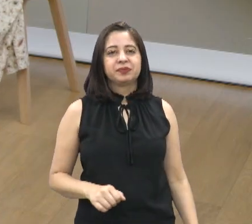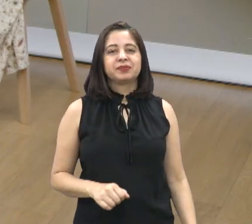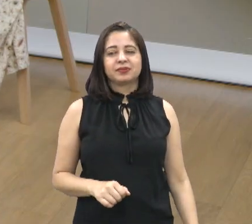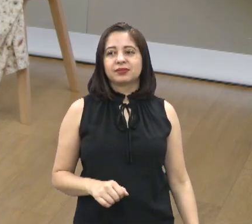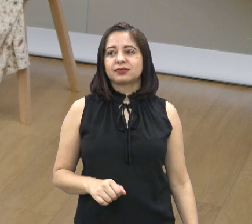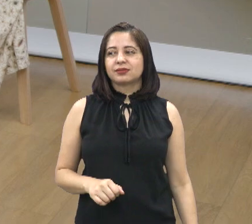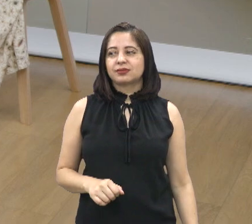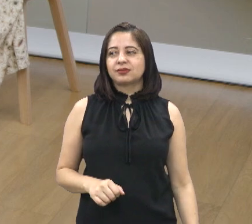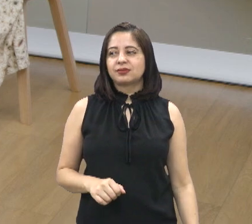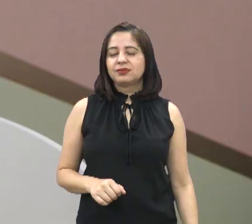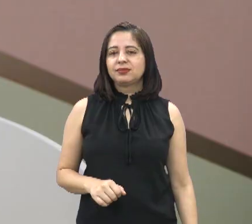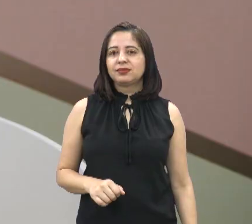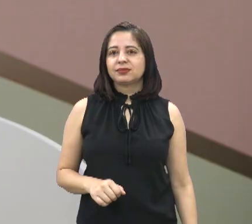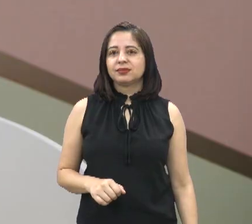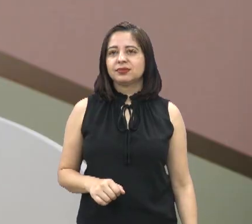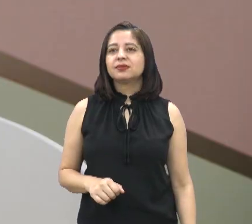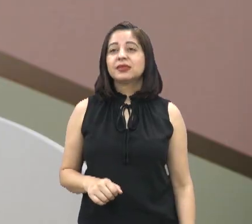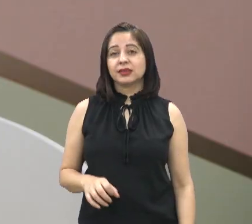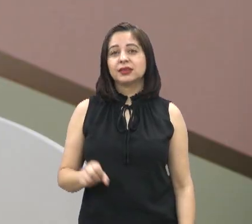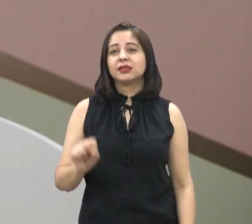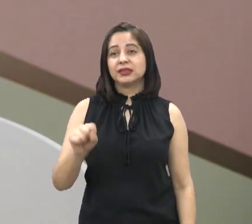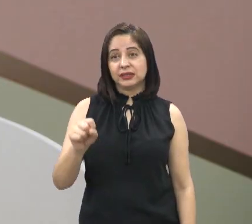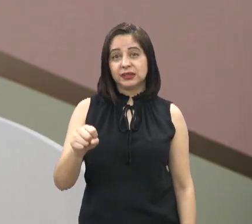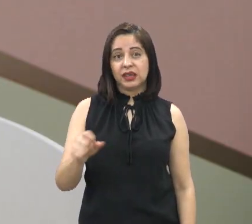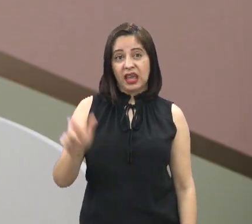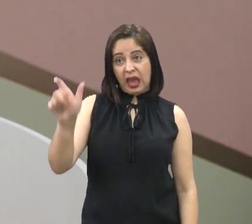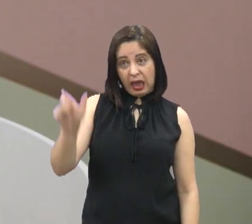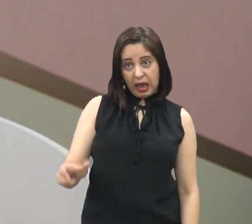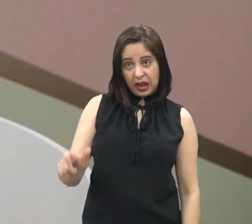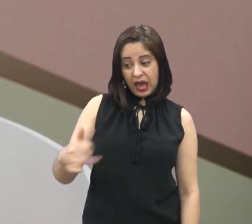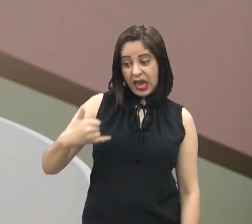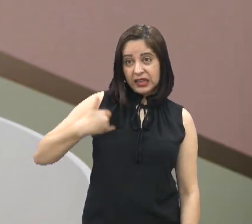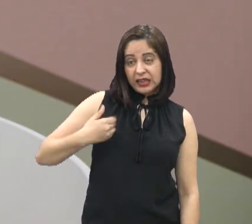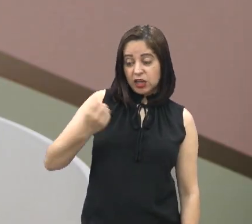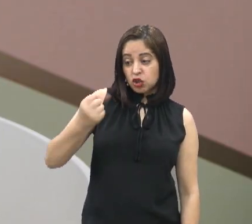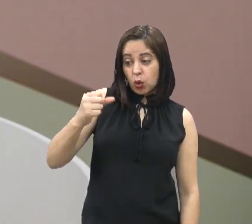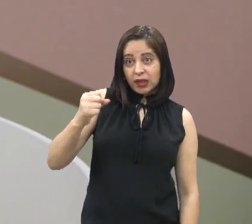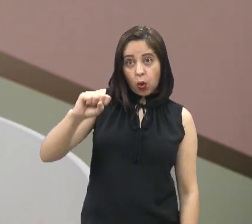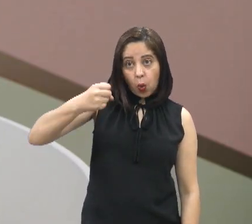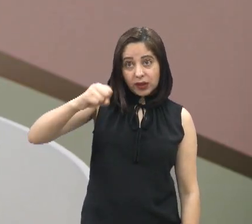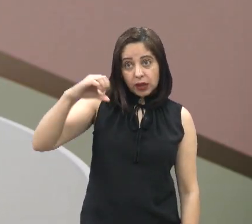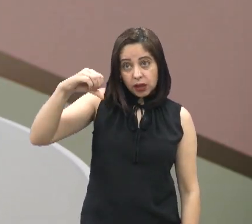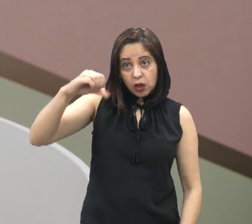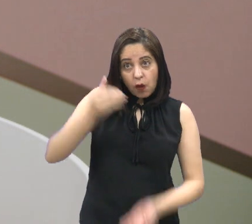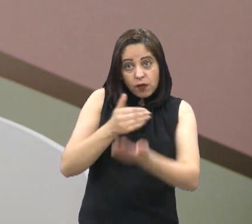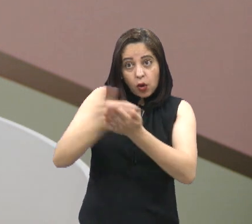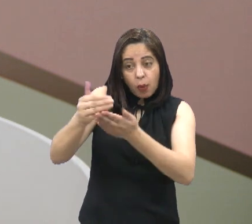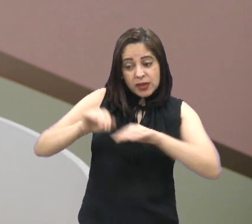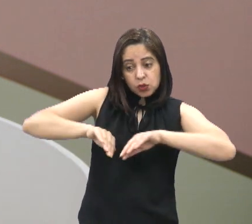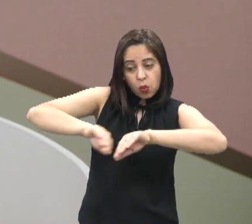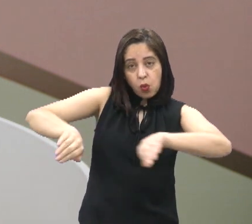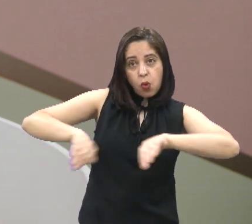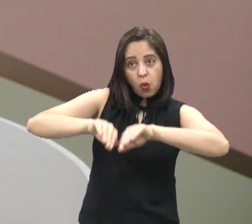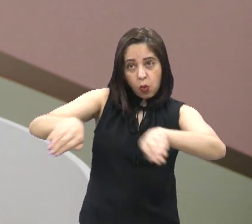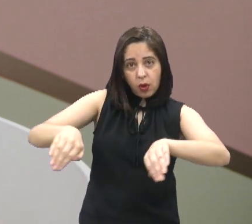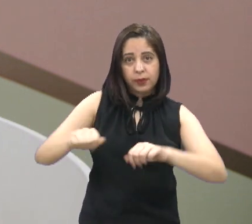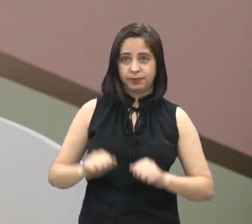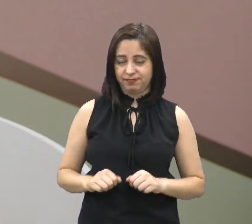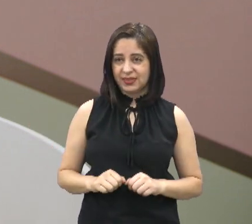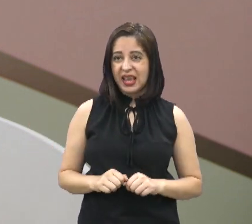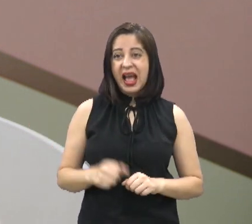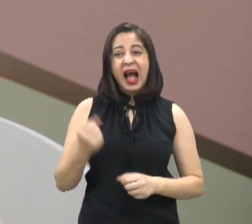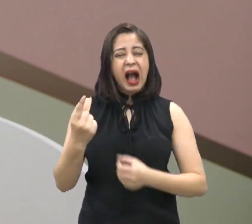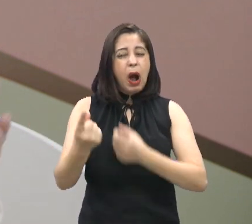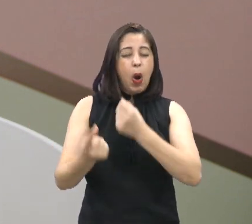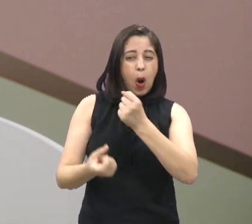De começar com 89 anos, Sim. né? Porque muitos pacientes que chegam ao consultório, assim, com